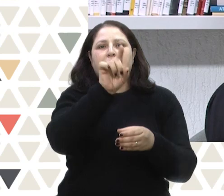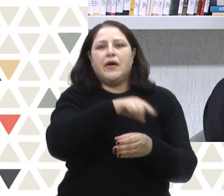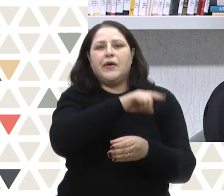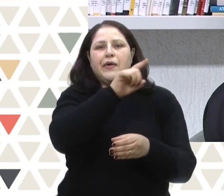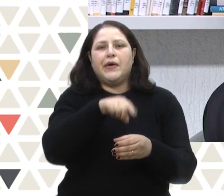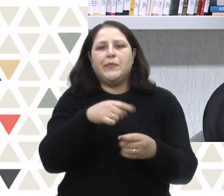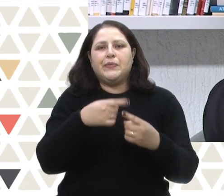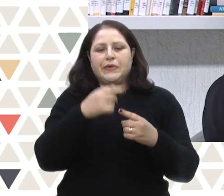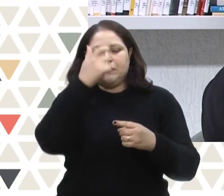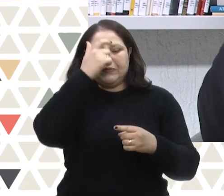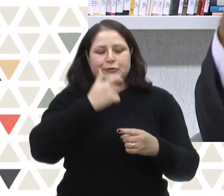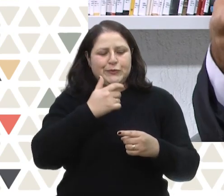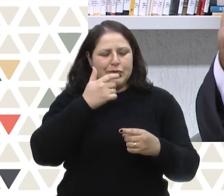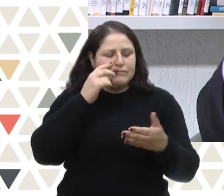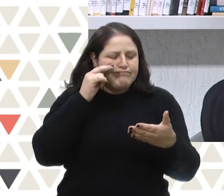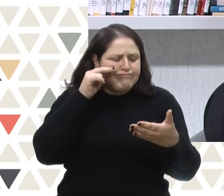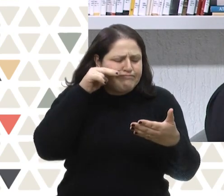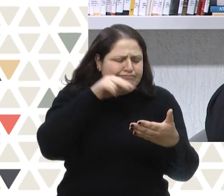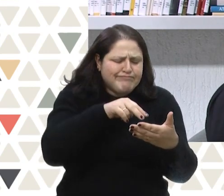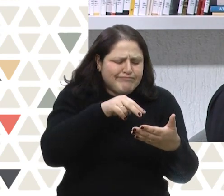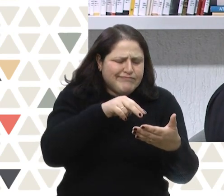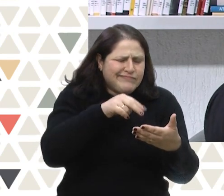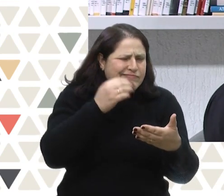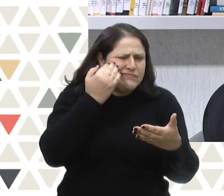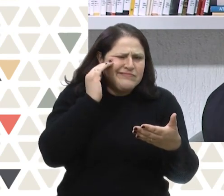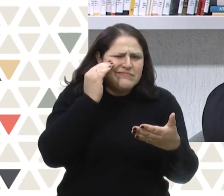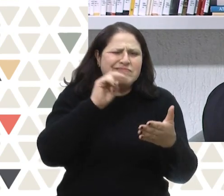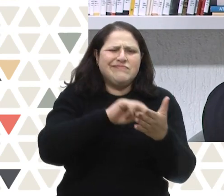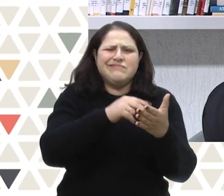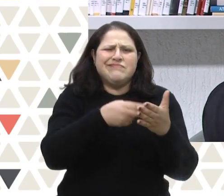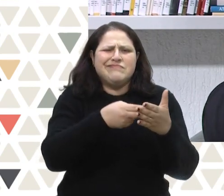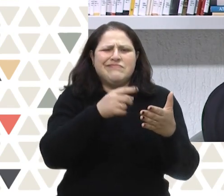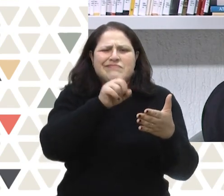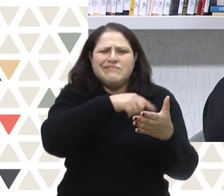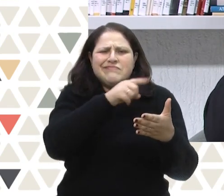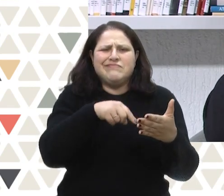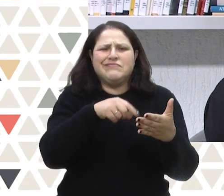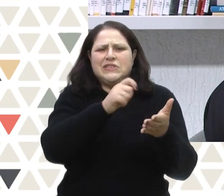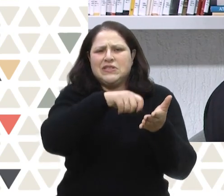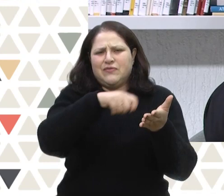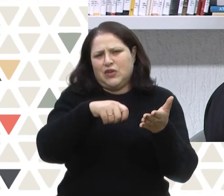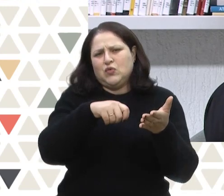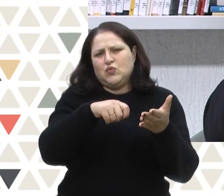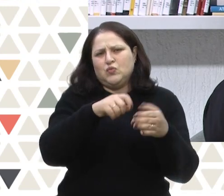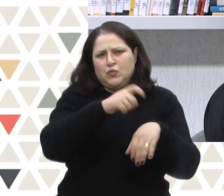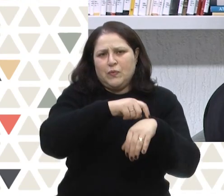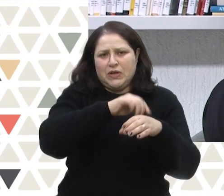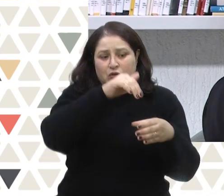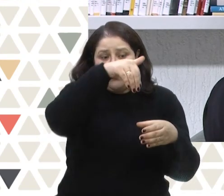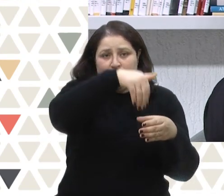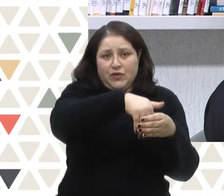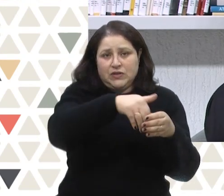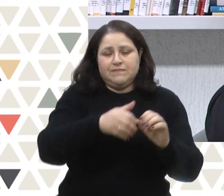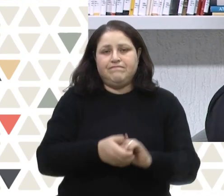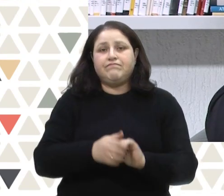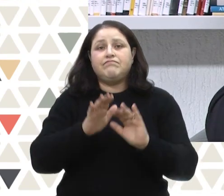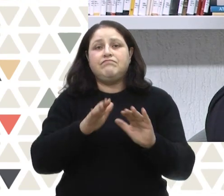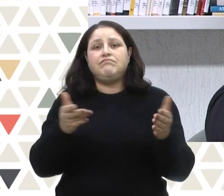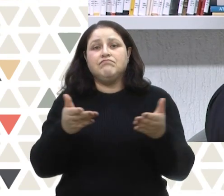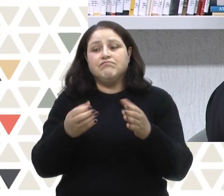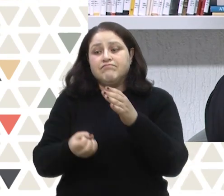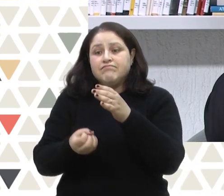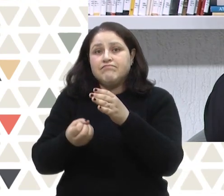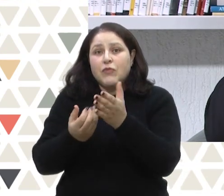uma dificuldade de interpretação do que o eleitor escreveu na urna. No entanto, com o advento da urna